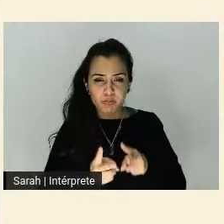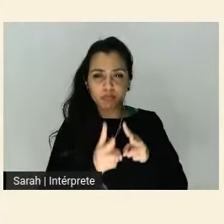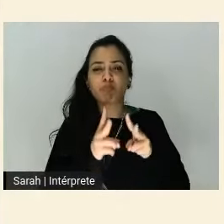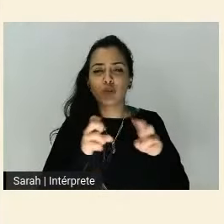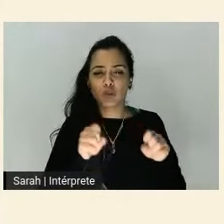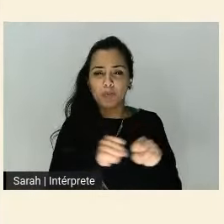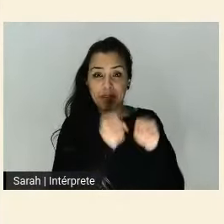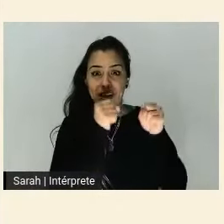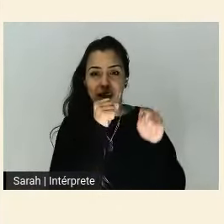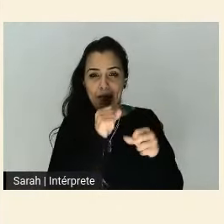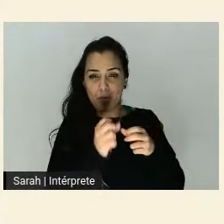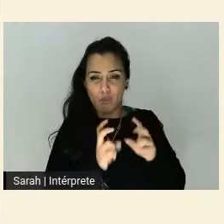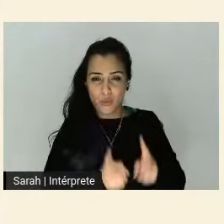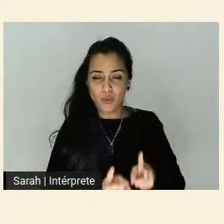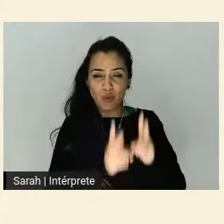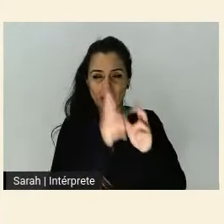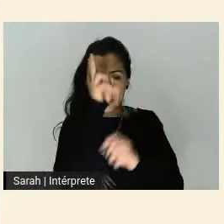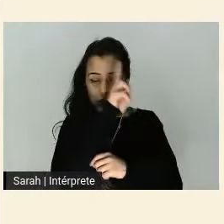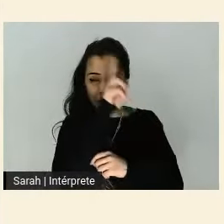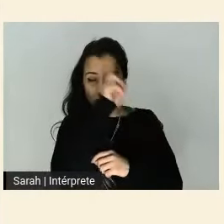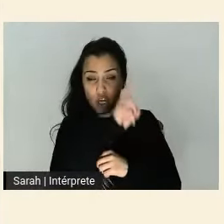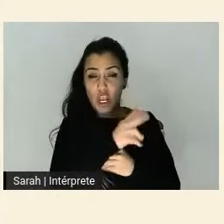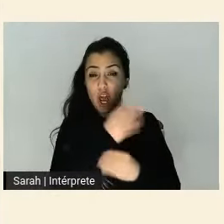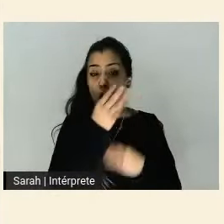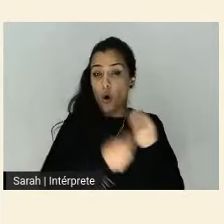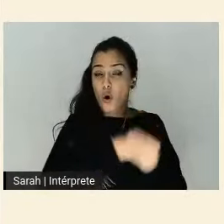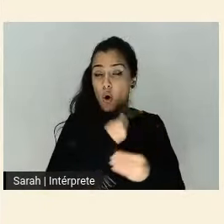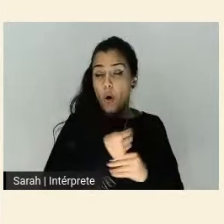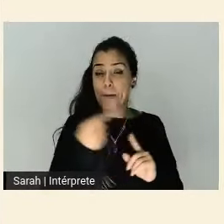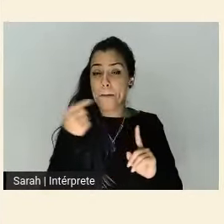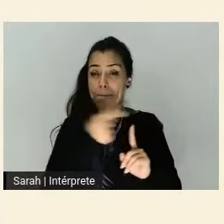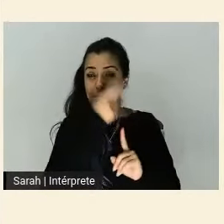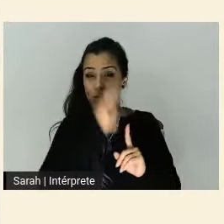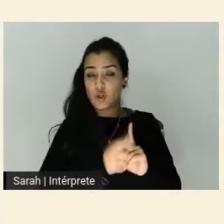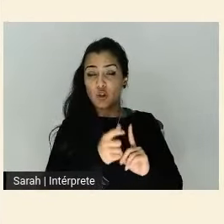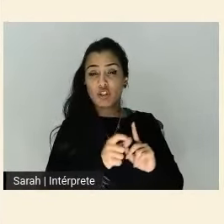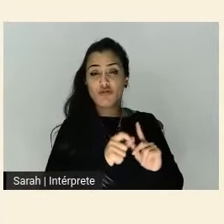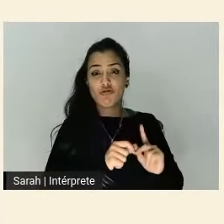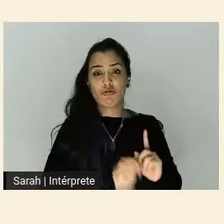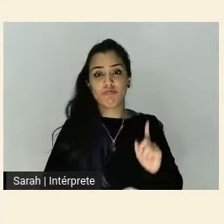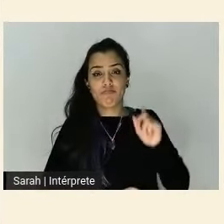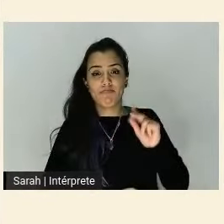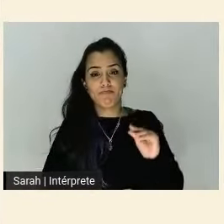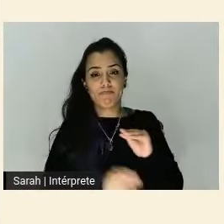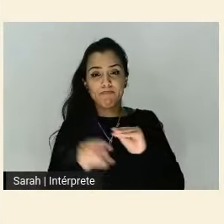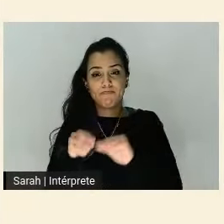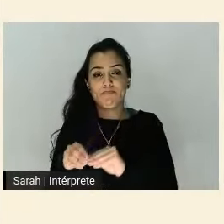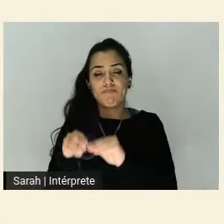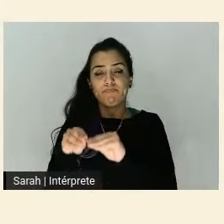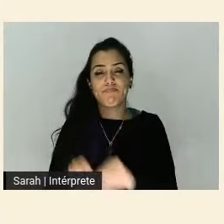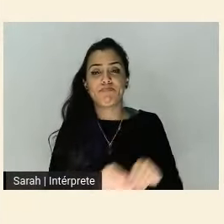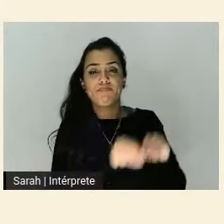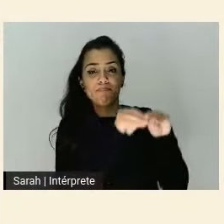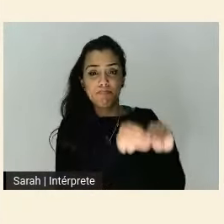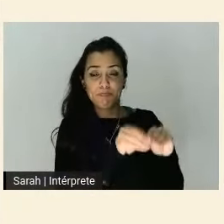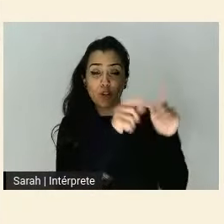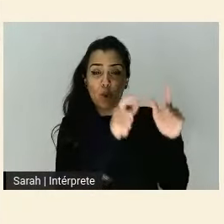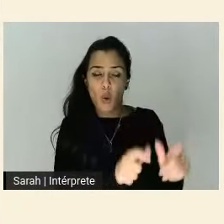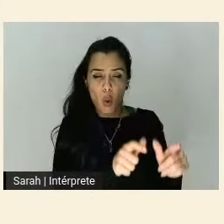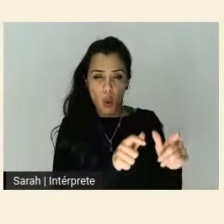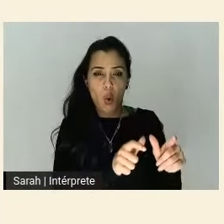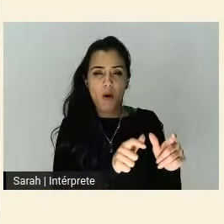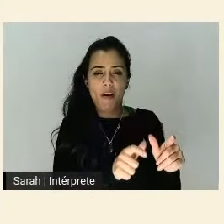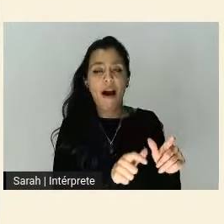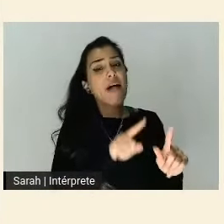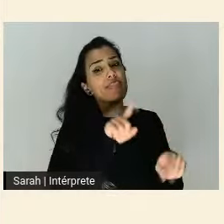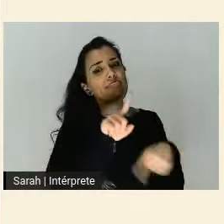da tradição e vai para a civilização. Macunaíma transita no Brasil dual de Jacques Lambert e